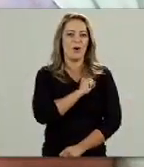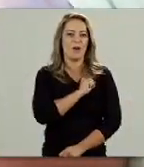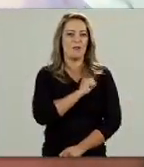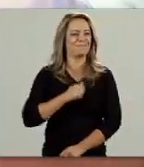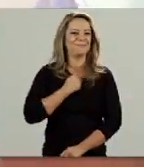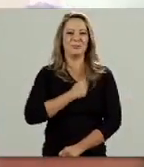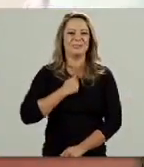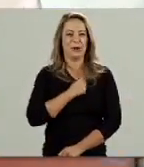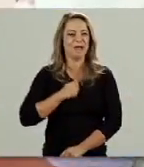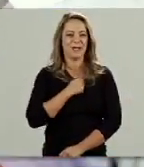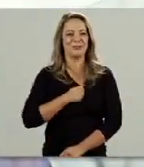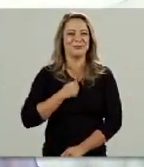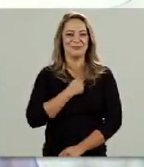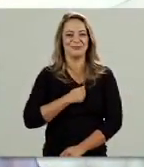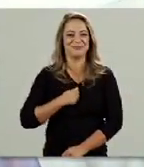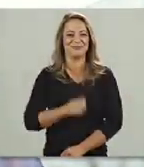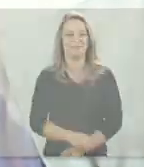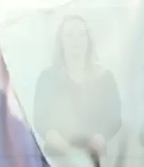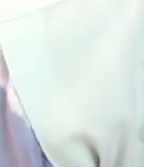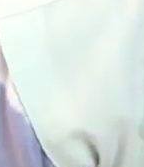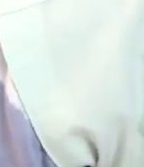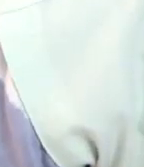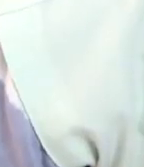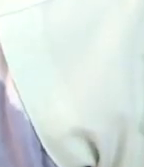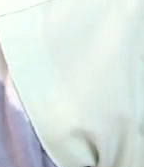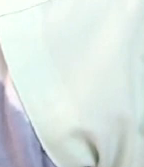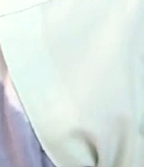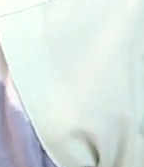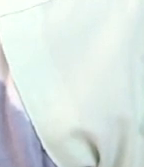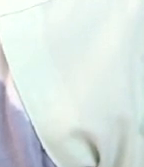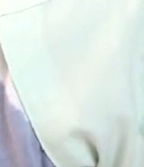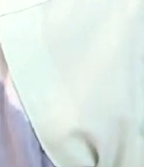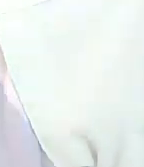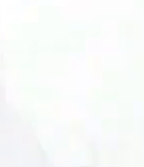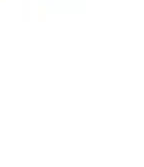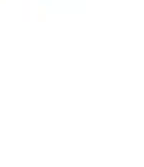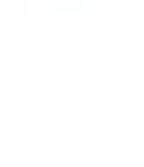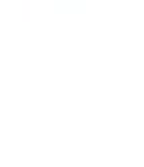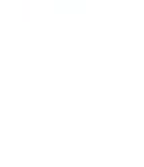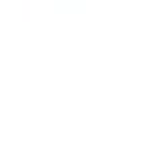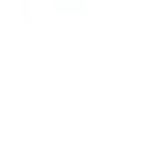meu amor. Vou ficar com saudade já, viu?